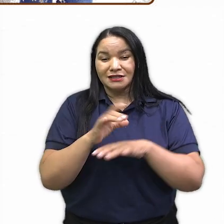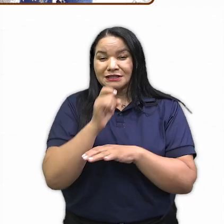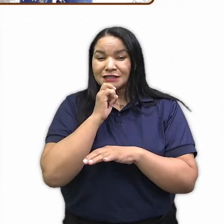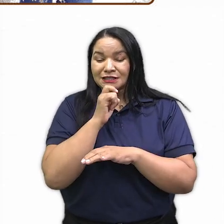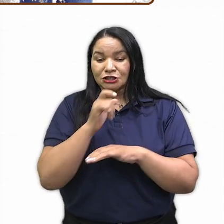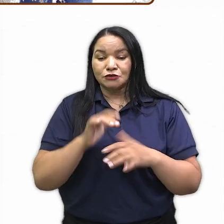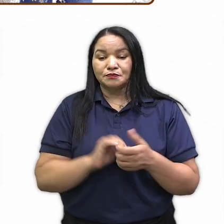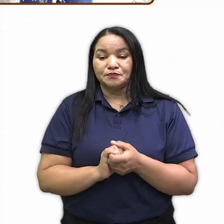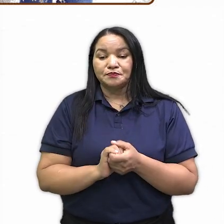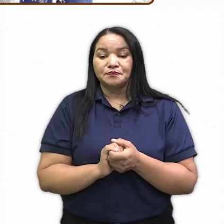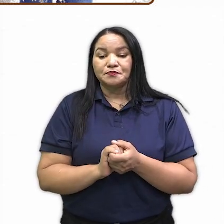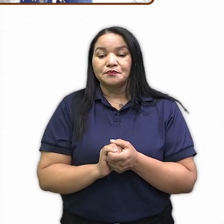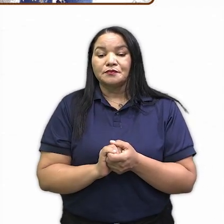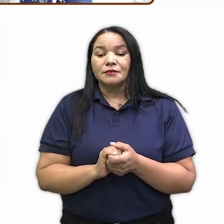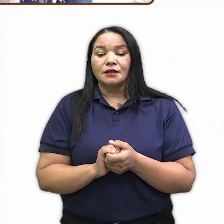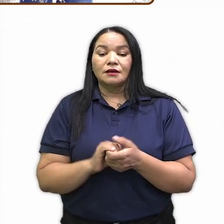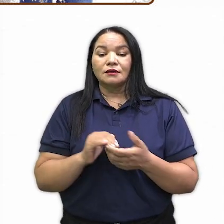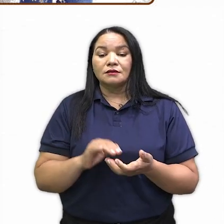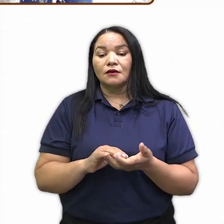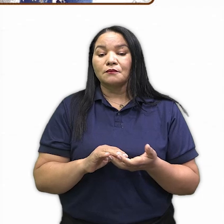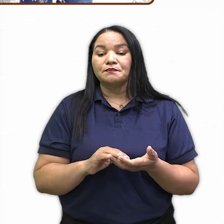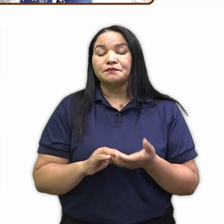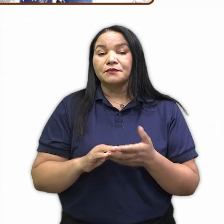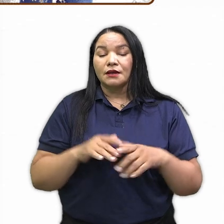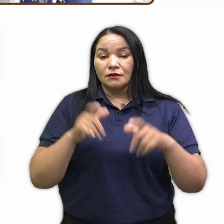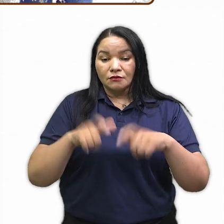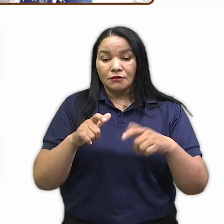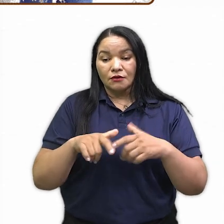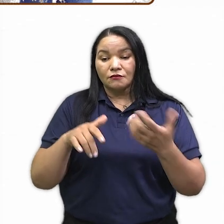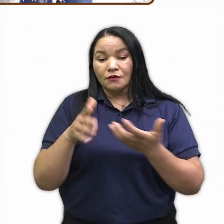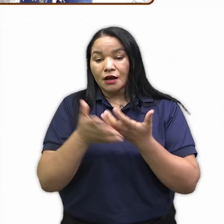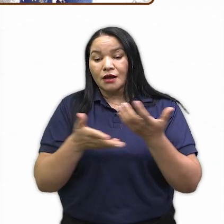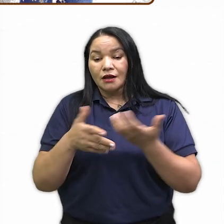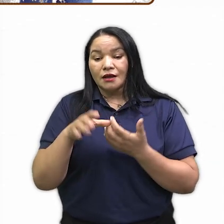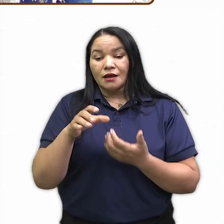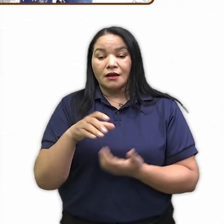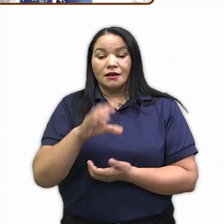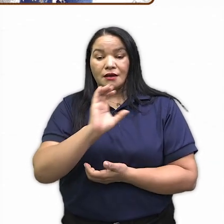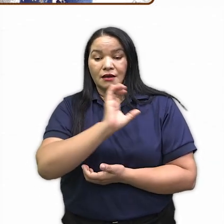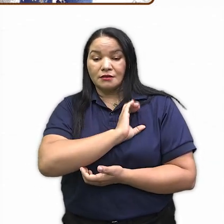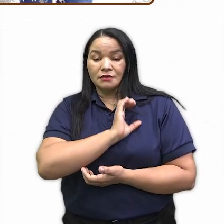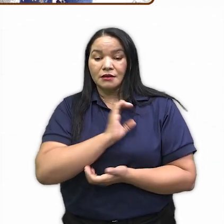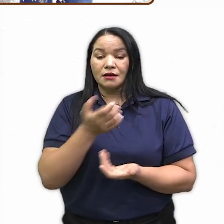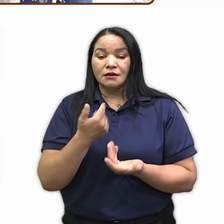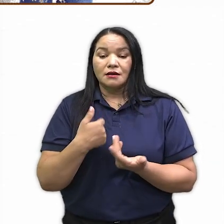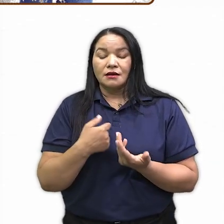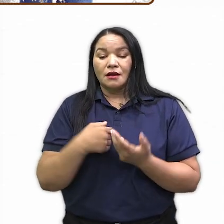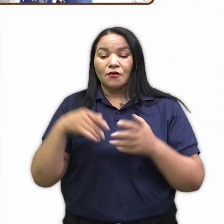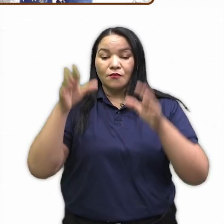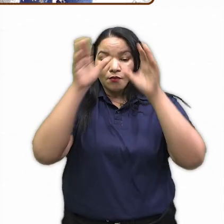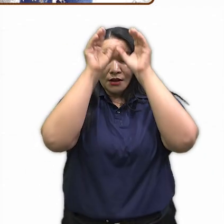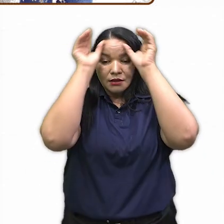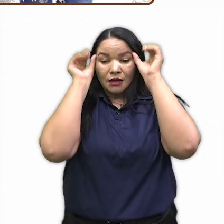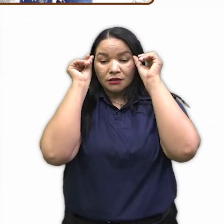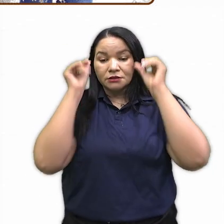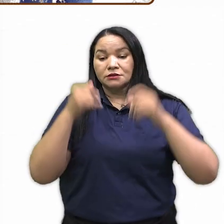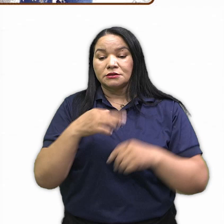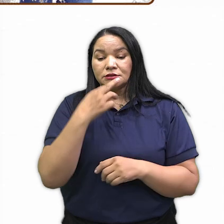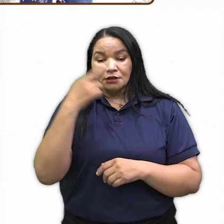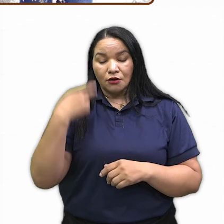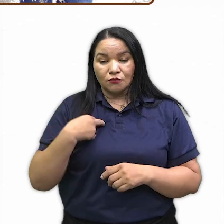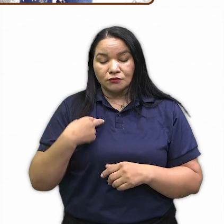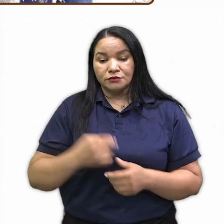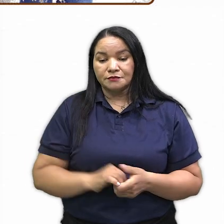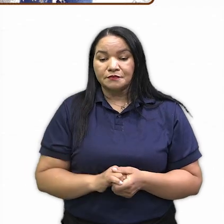Os povos inuits habitam as regiões árticas do Canadá, do Alasca, da Groenlândia e da